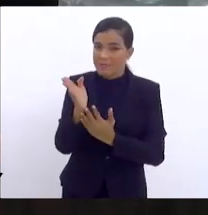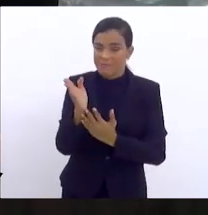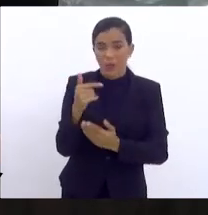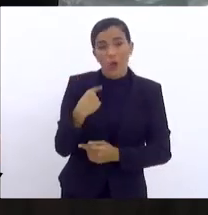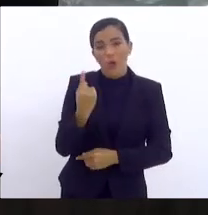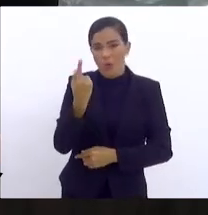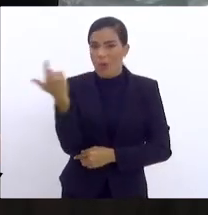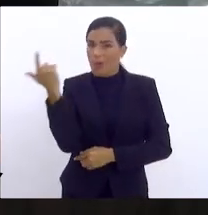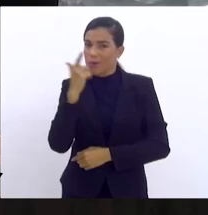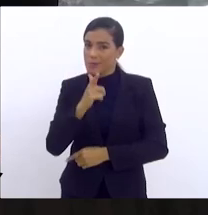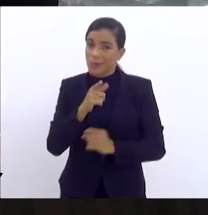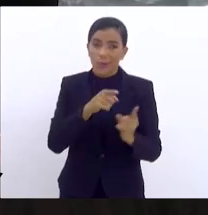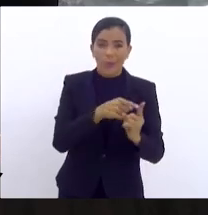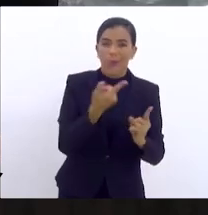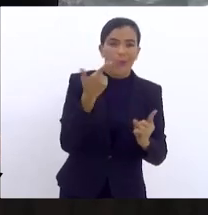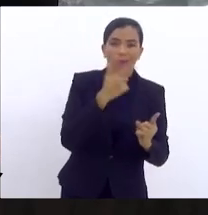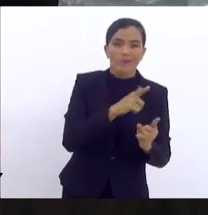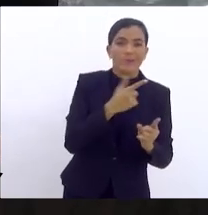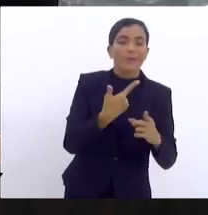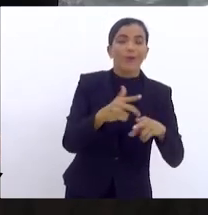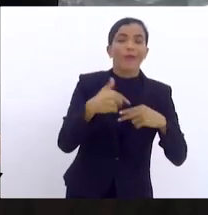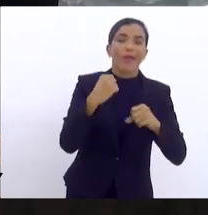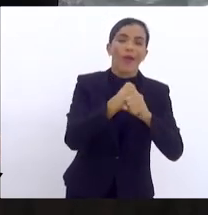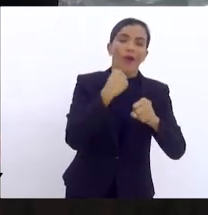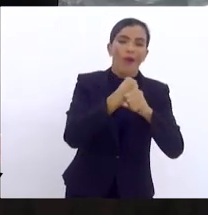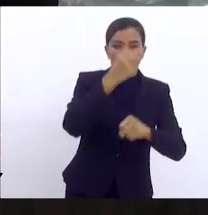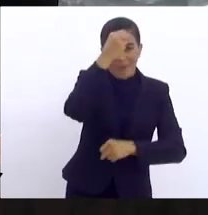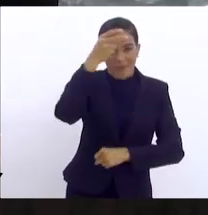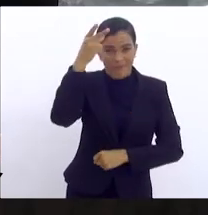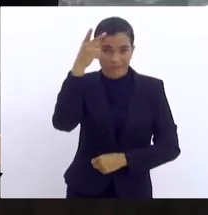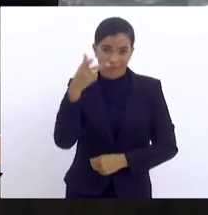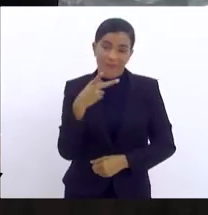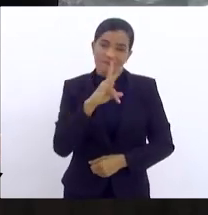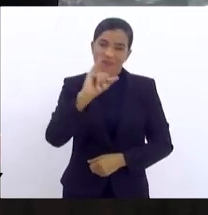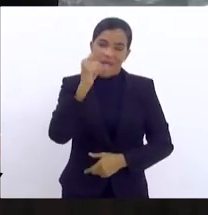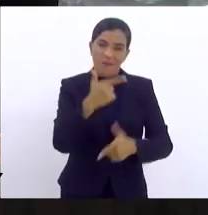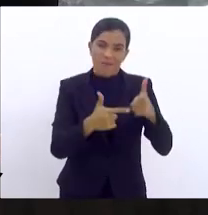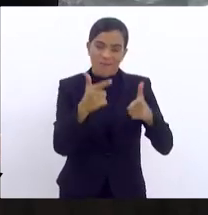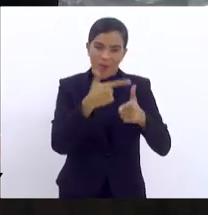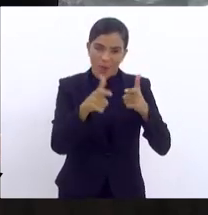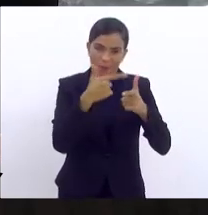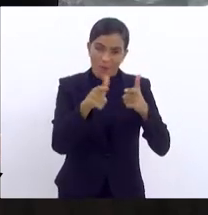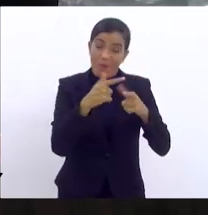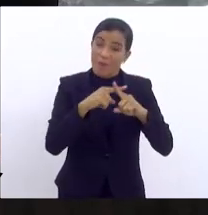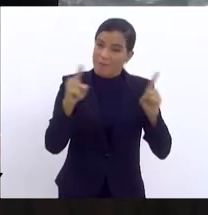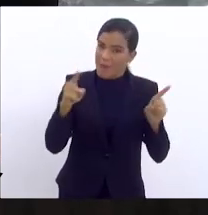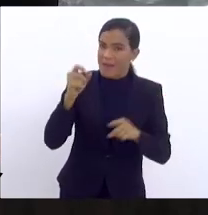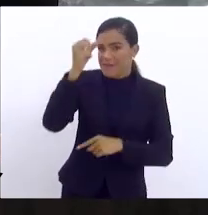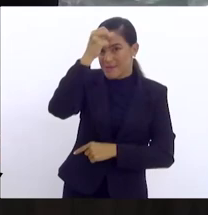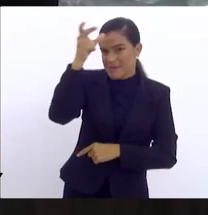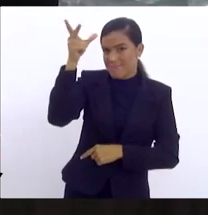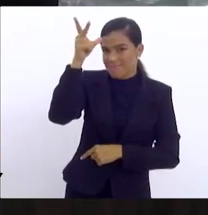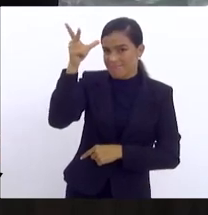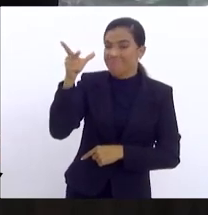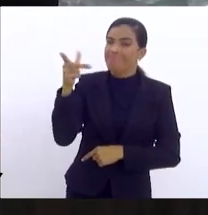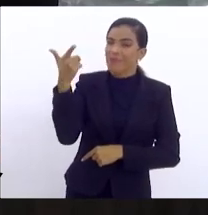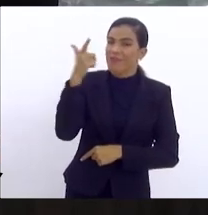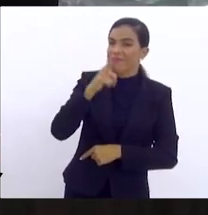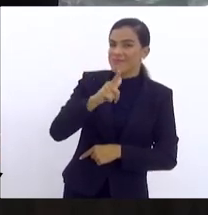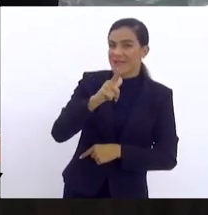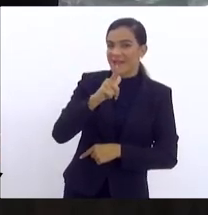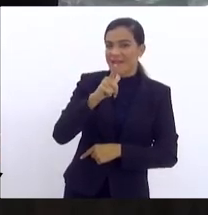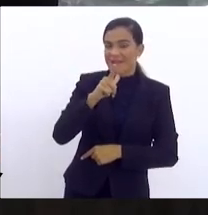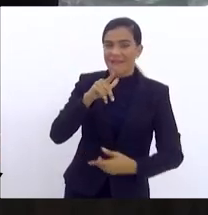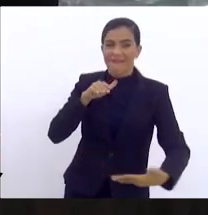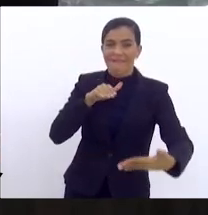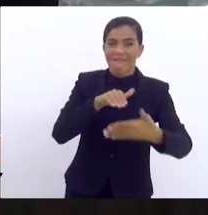porque tem uma obra da prefeitura Se eu for fazer vai dar problema mas a prefeitura pode pode fazer com que eles não tenham mais saída e acabou